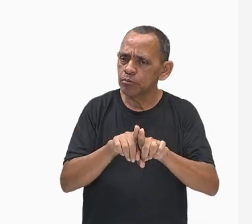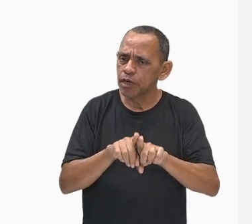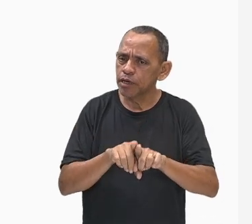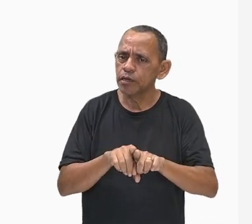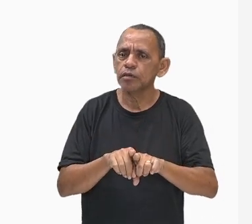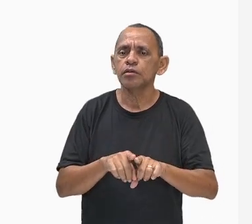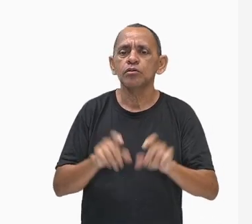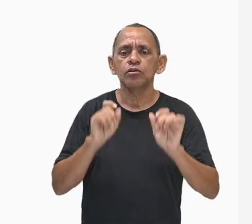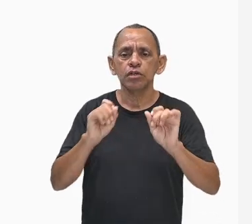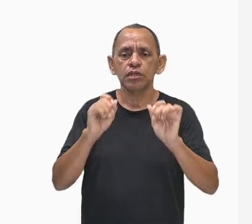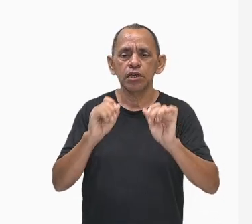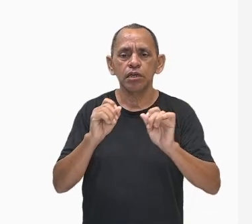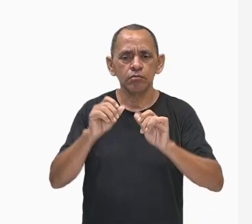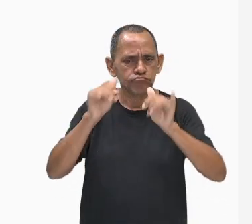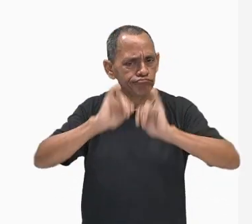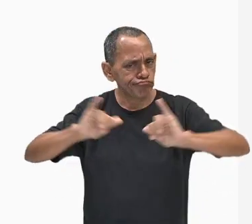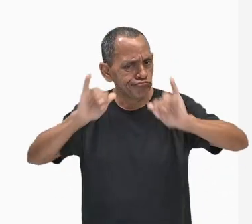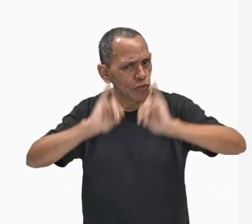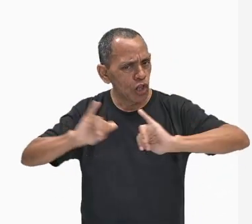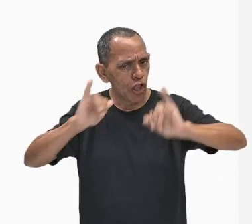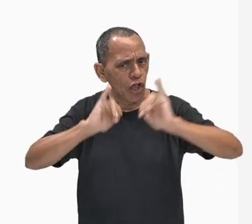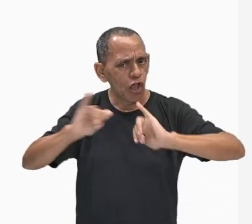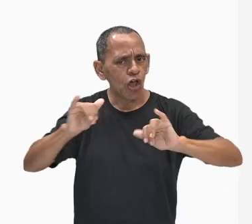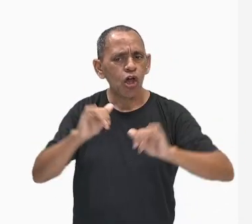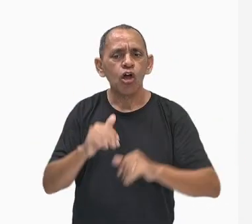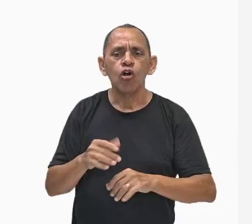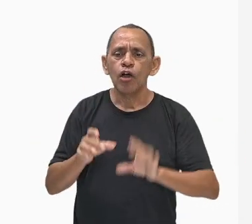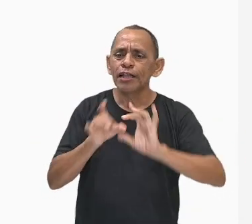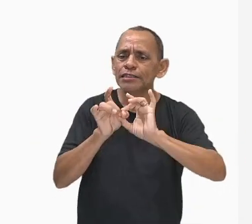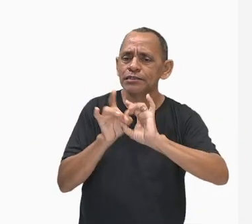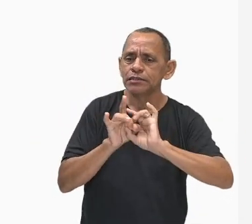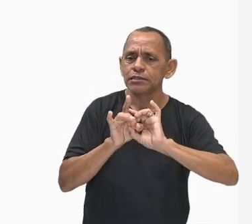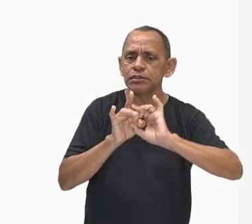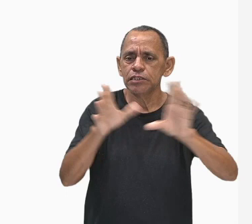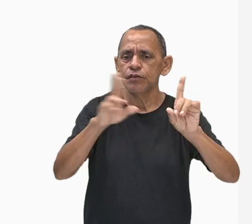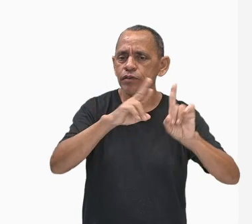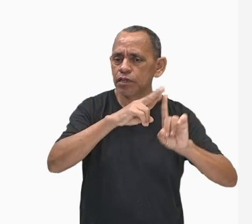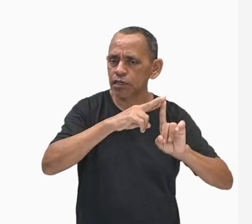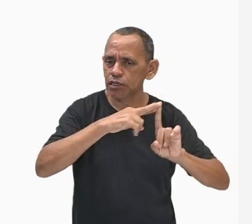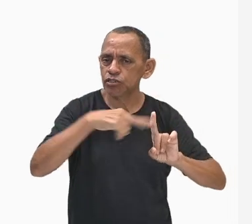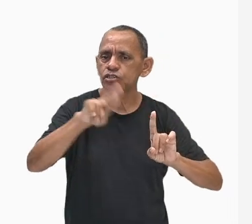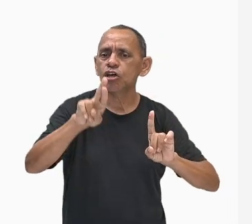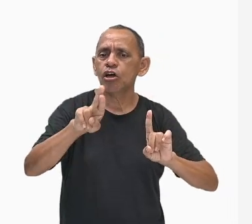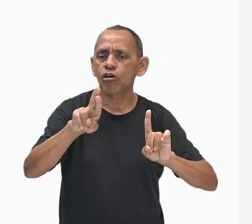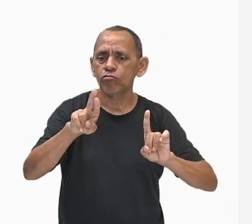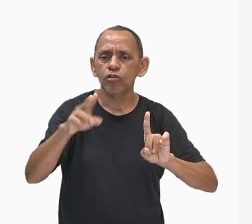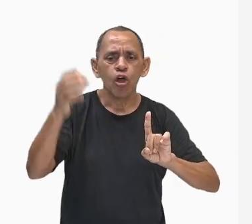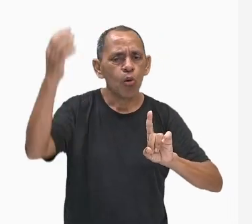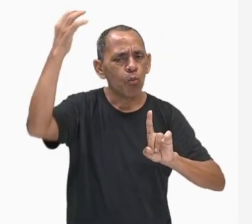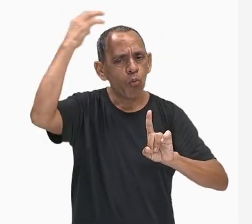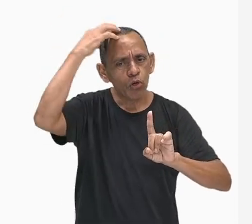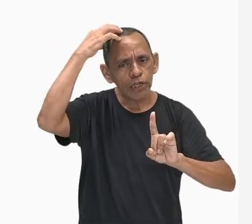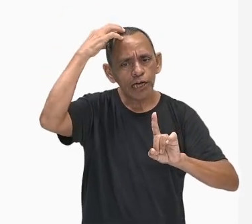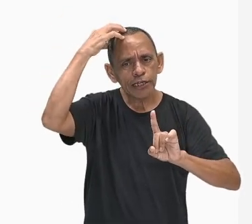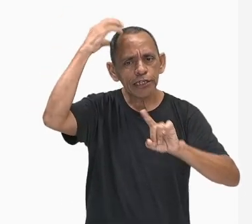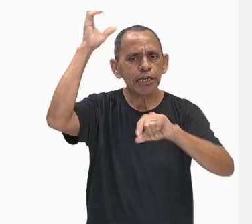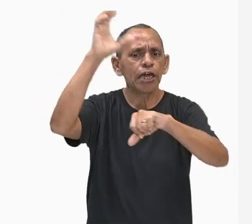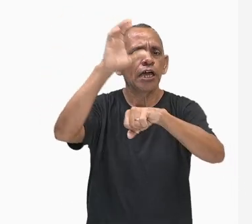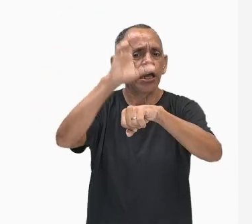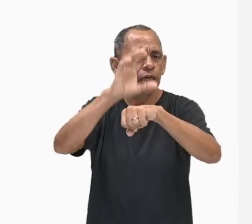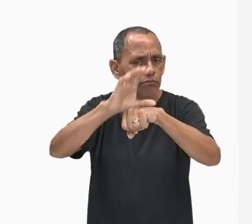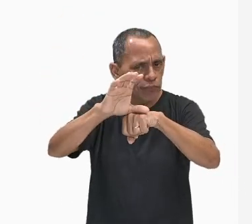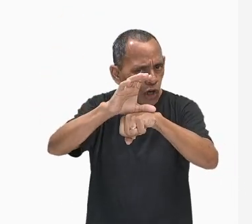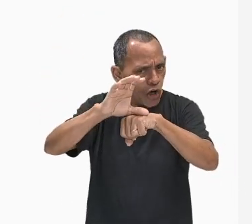era a liberdade religiosa. Formava-se assim a monarquia constitucional vigente